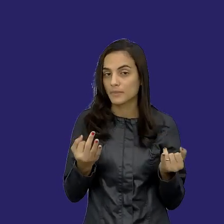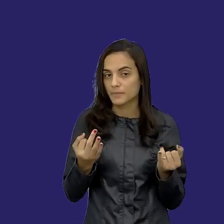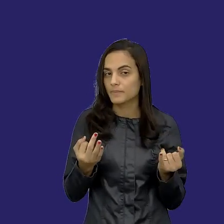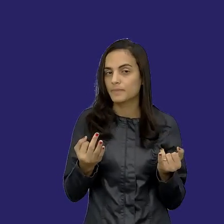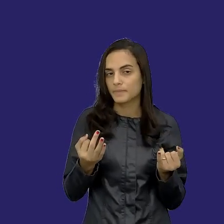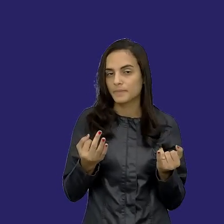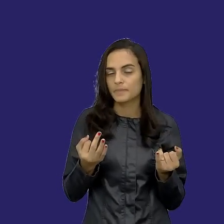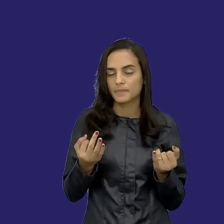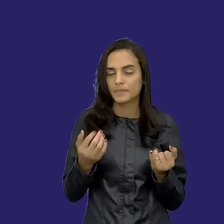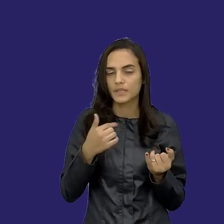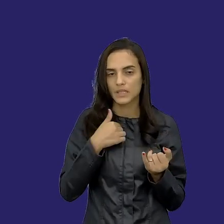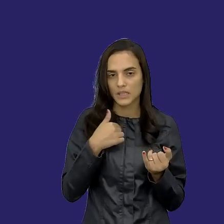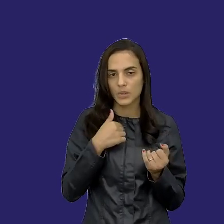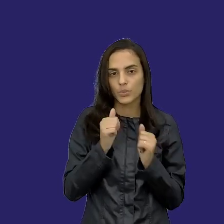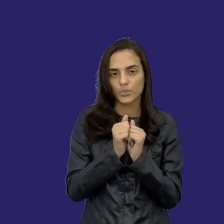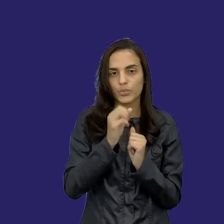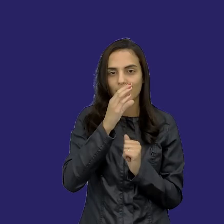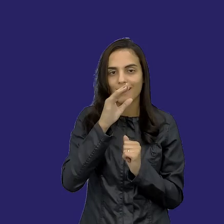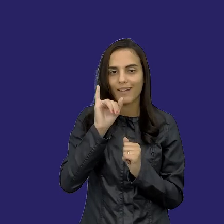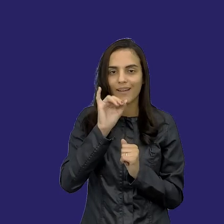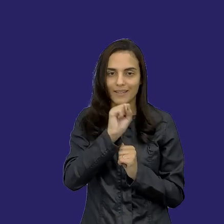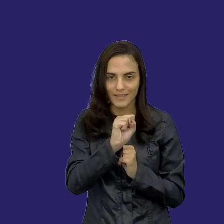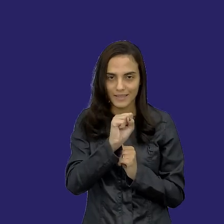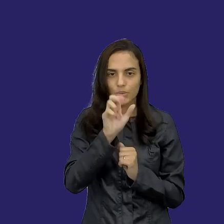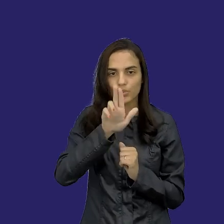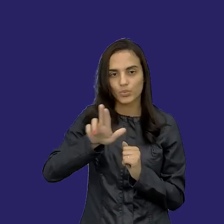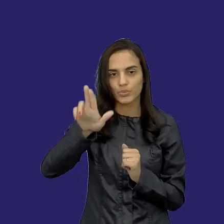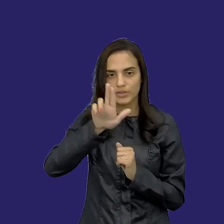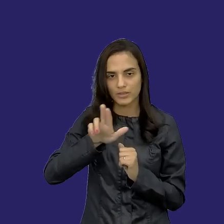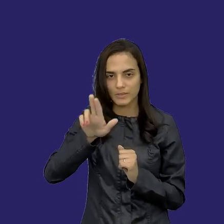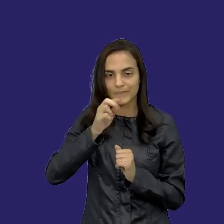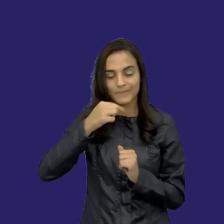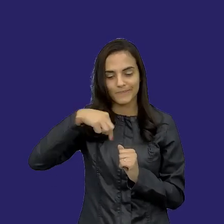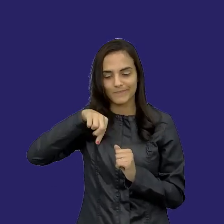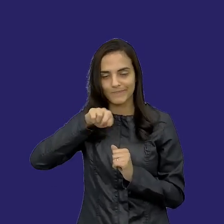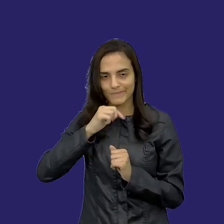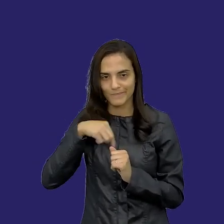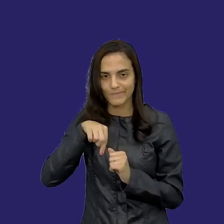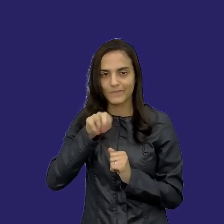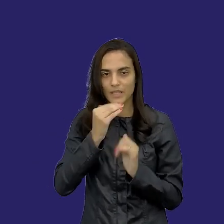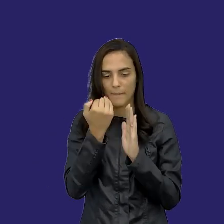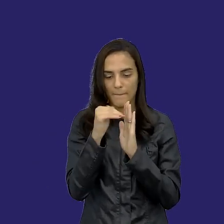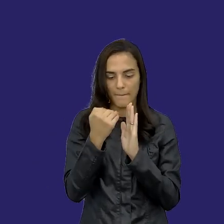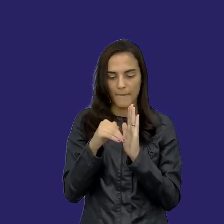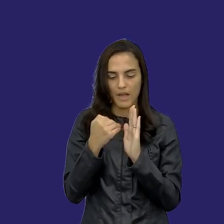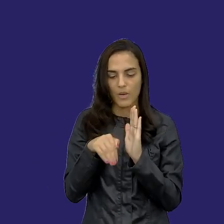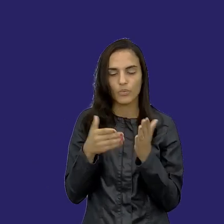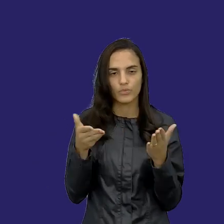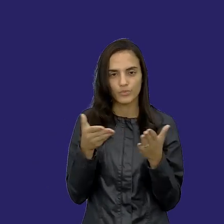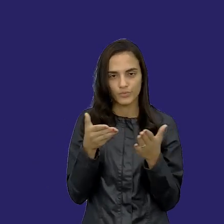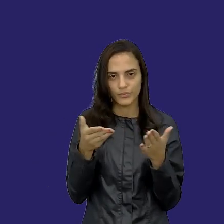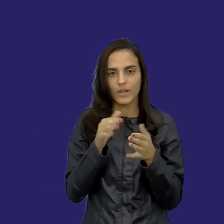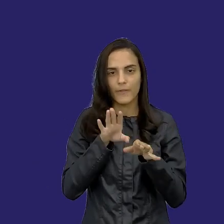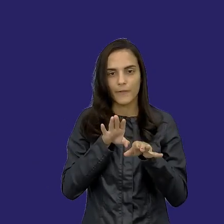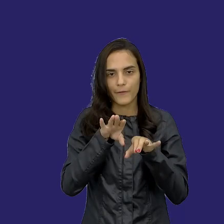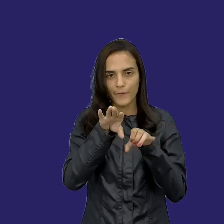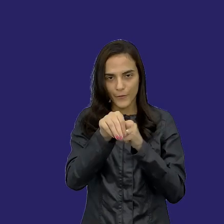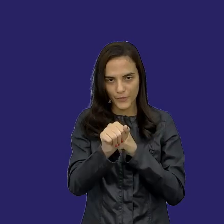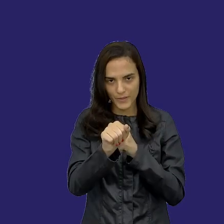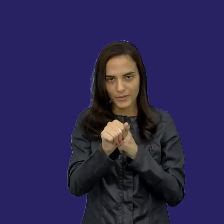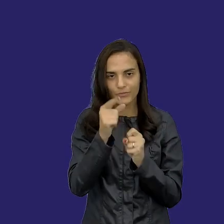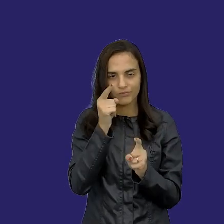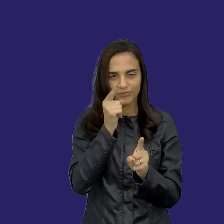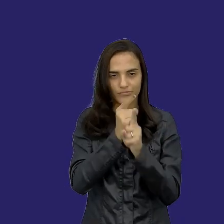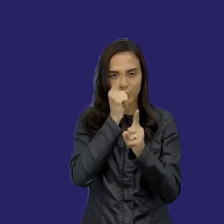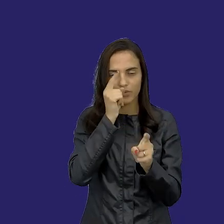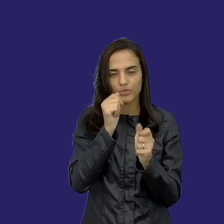o recorte que eu e a Cris utilizamos para a nossa pauta de hoje, para a nossa formação do encontro